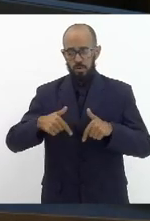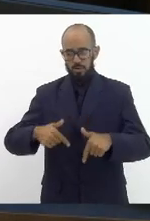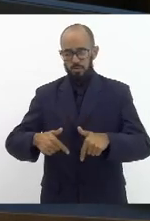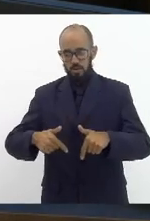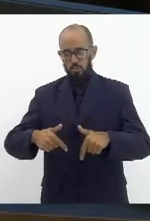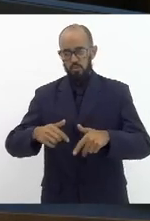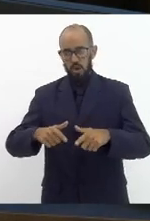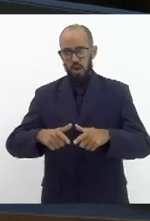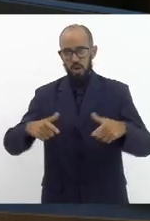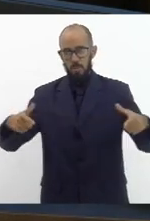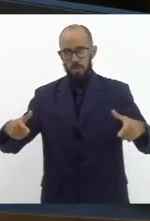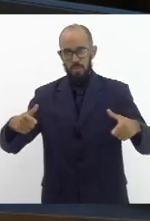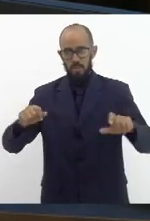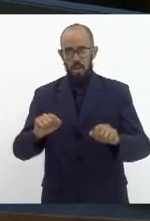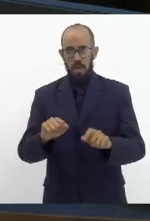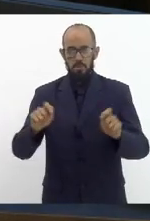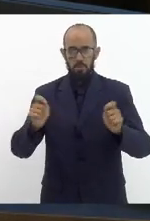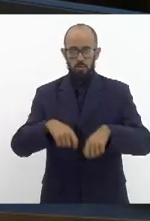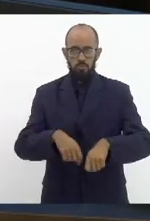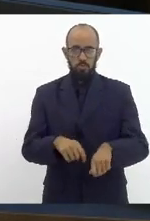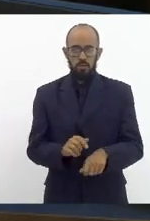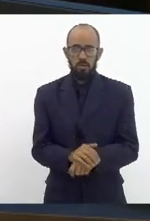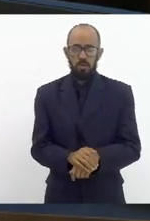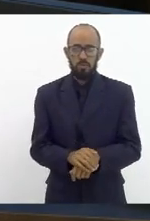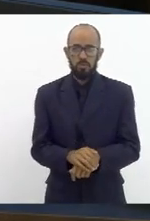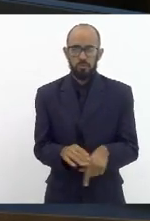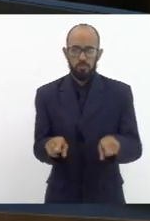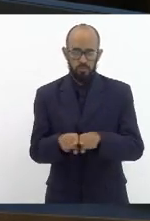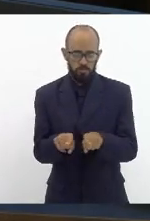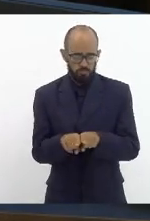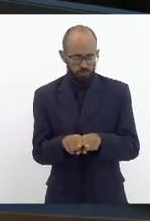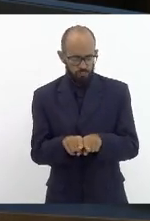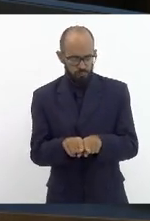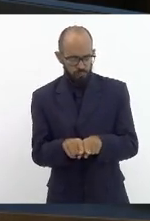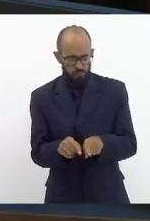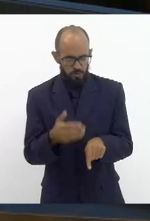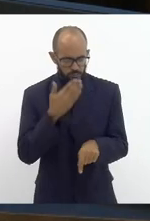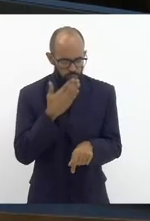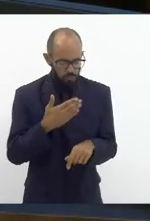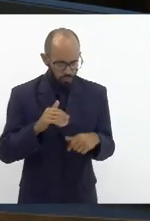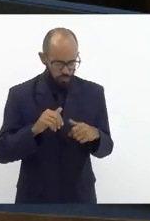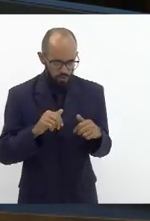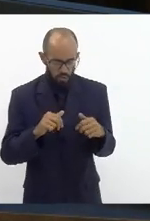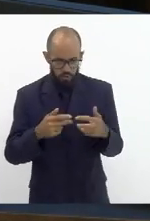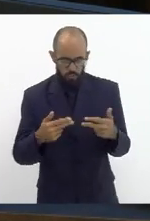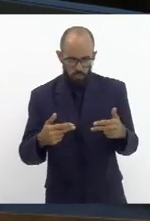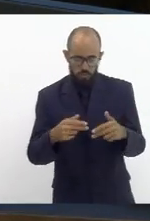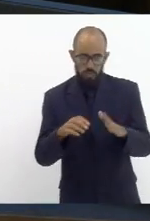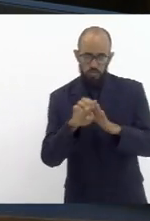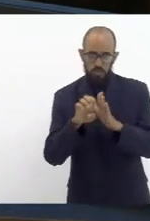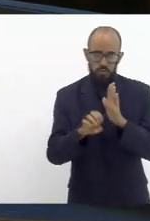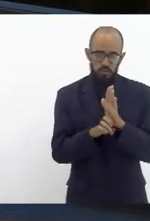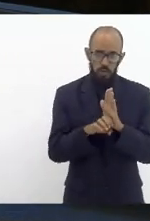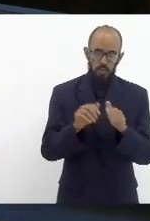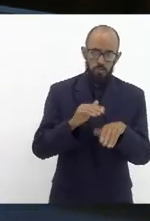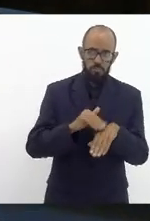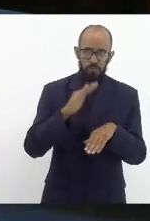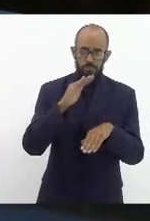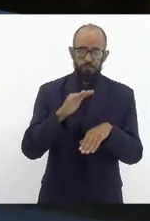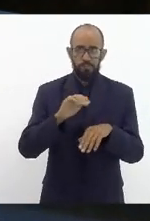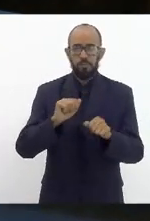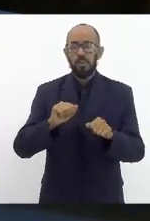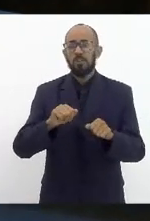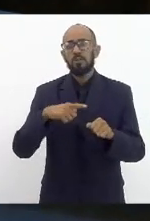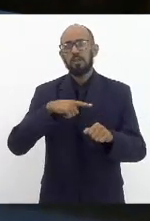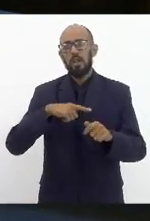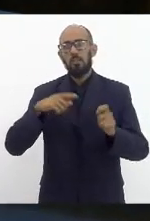a possibilidade de chamar, além daquilo que estava previsto em edital, existe a possibilidade real de ir